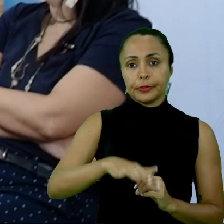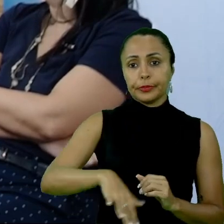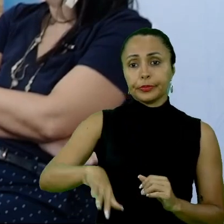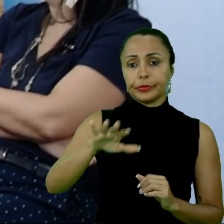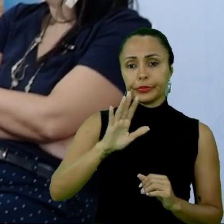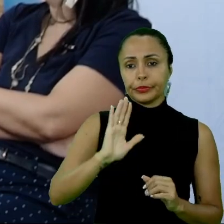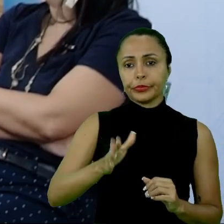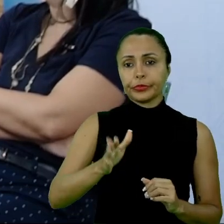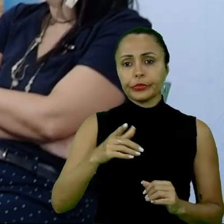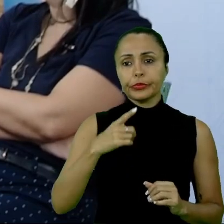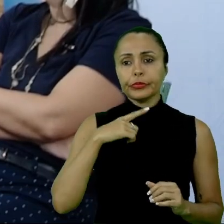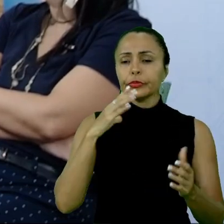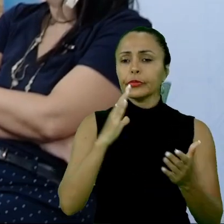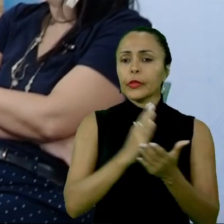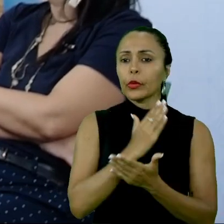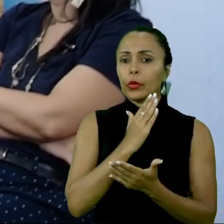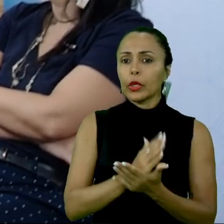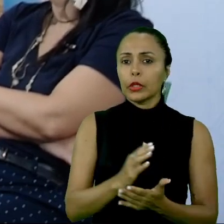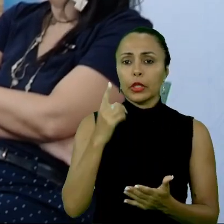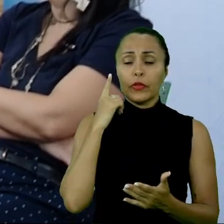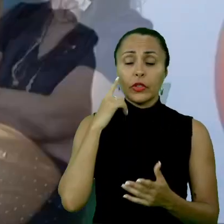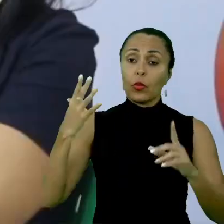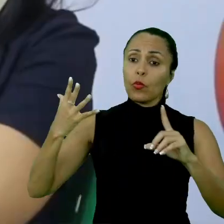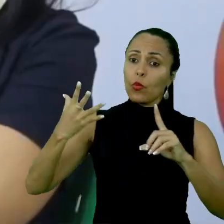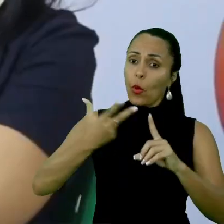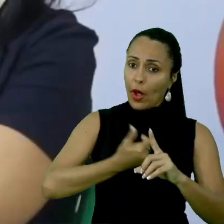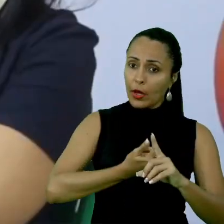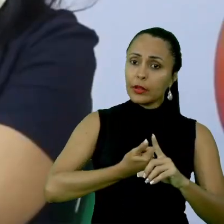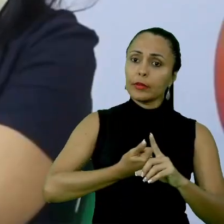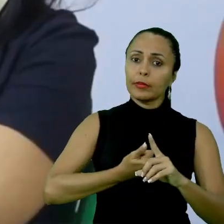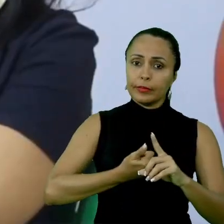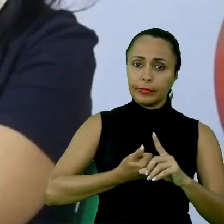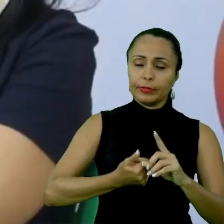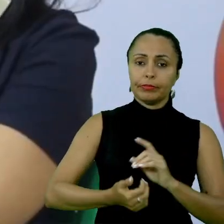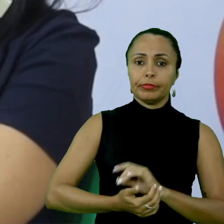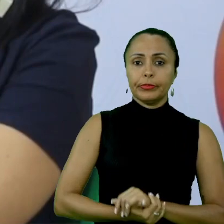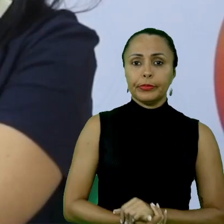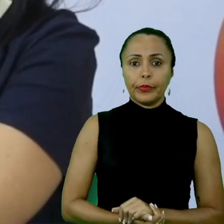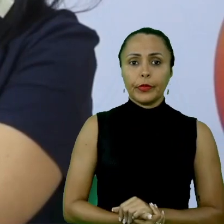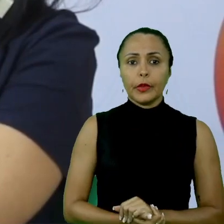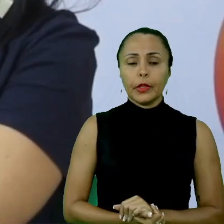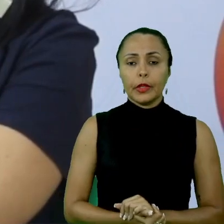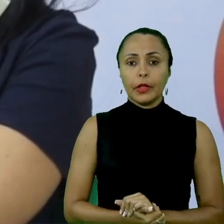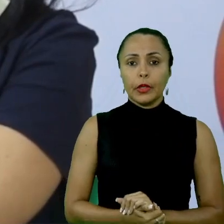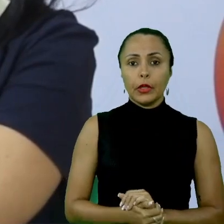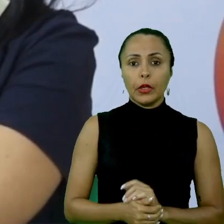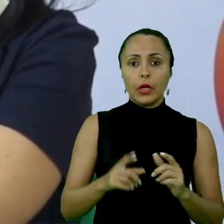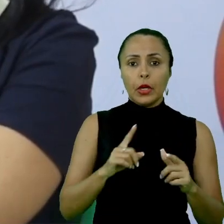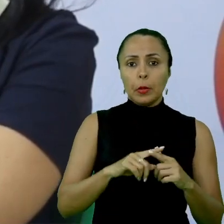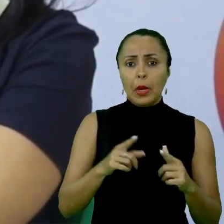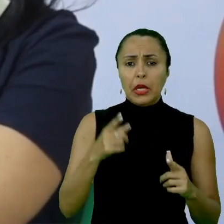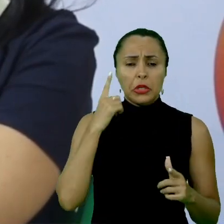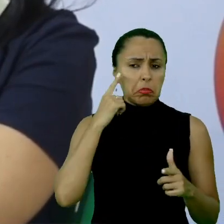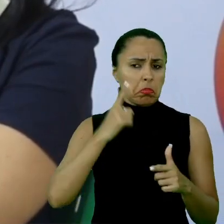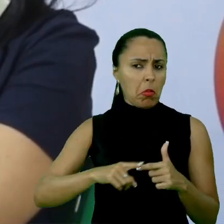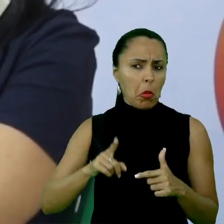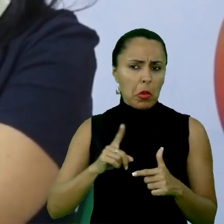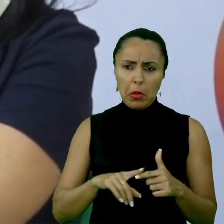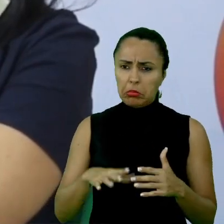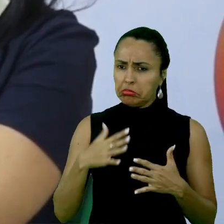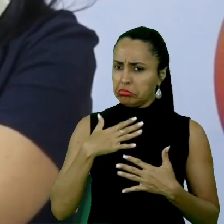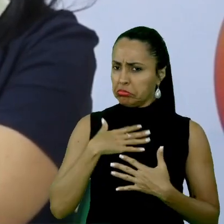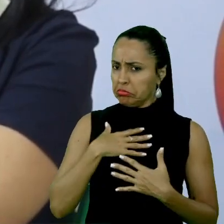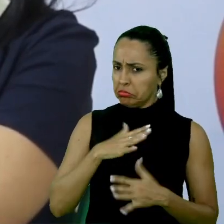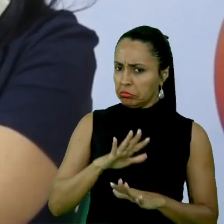tem algumas interseções com a arte, Sim. sabe? Mas eu não vejo um problema em a gente ter